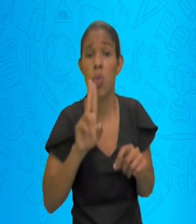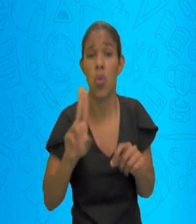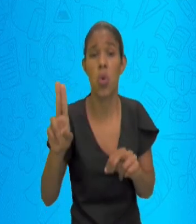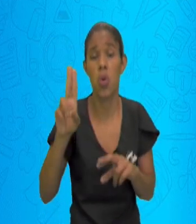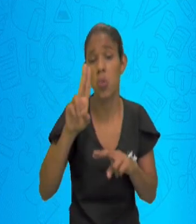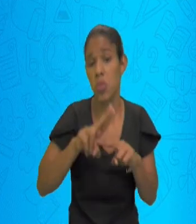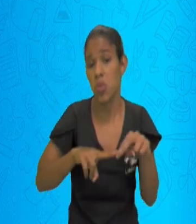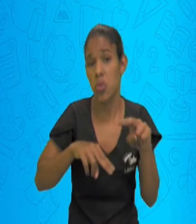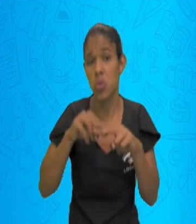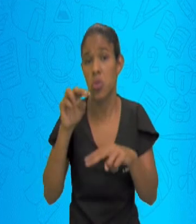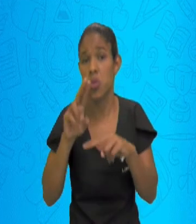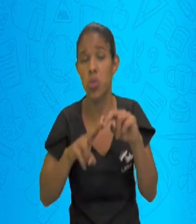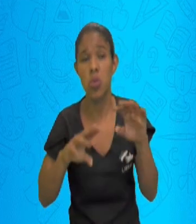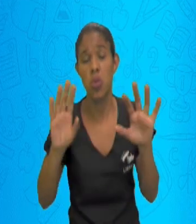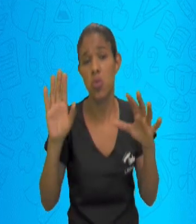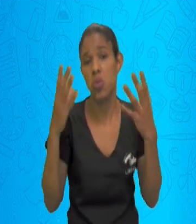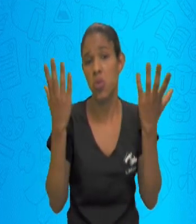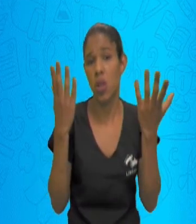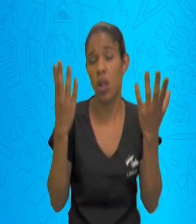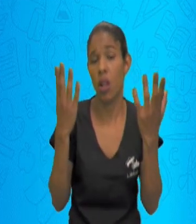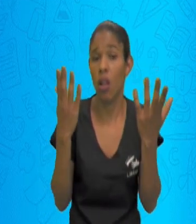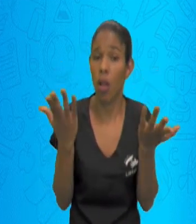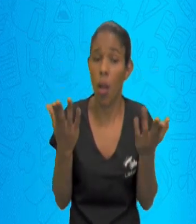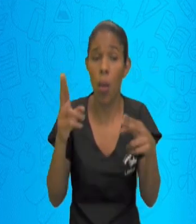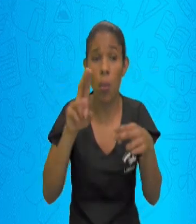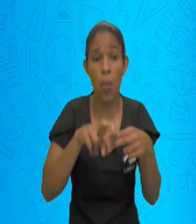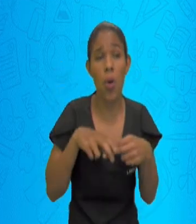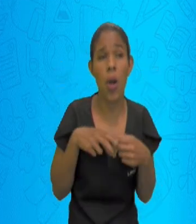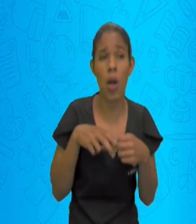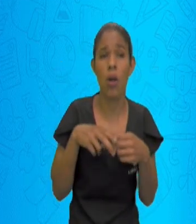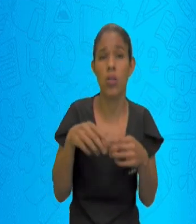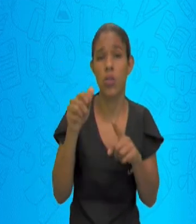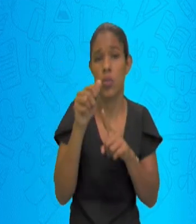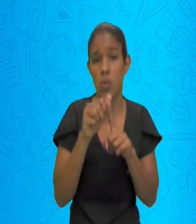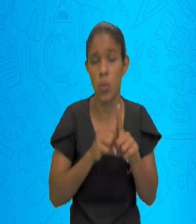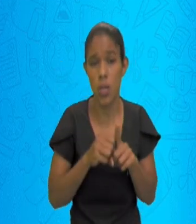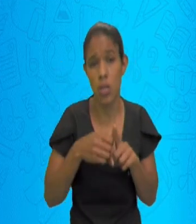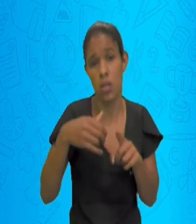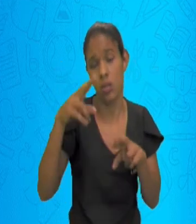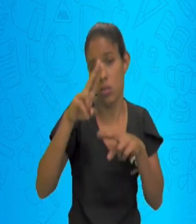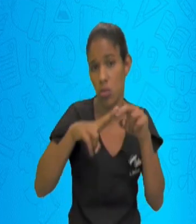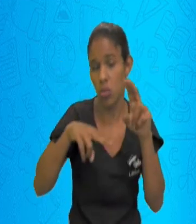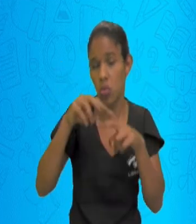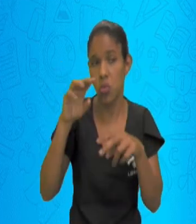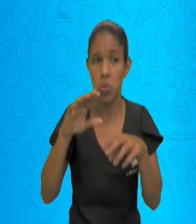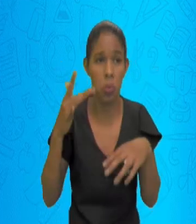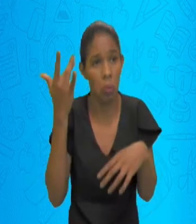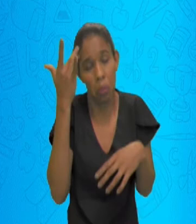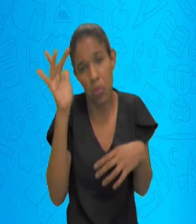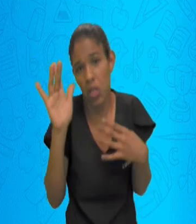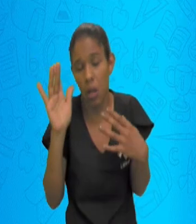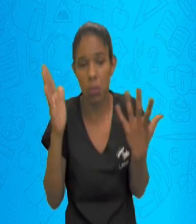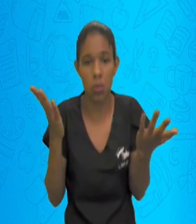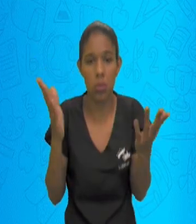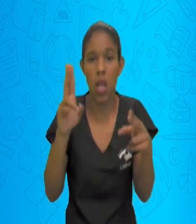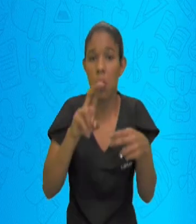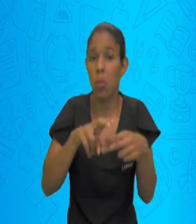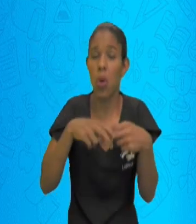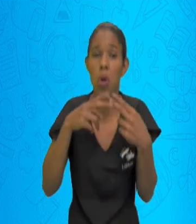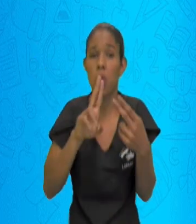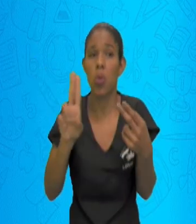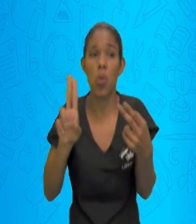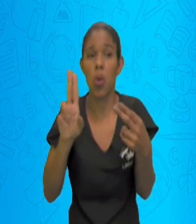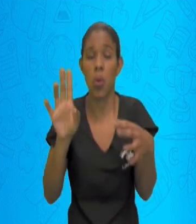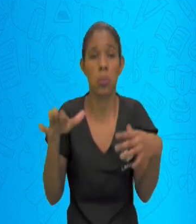se mudou por causa que a festa é comemorada no mês de junho. Cada um dos países deu o seu toque à festa que conhecemos hoje em